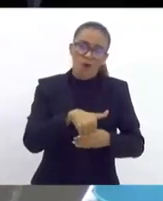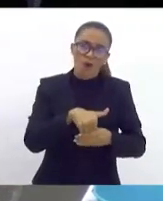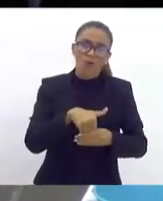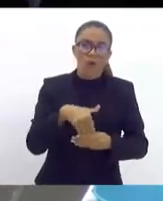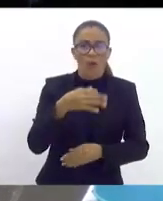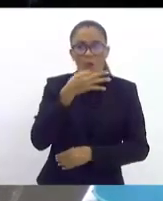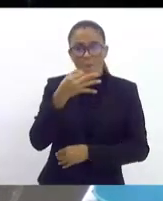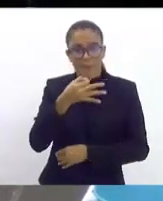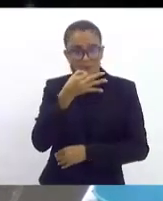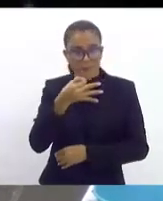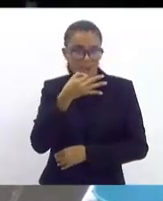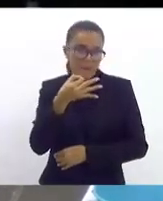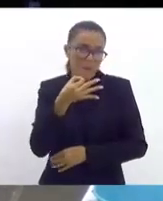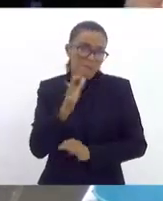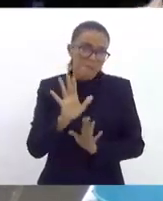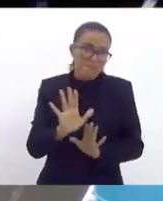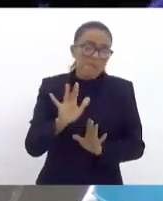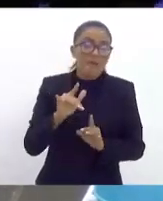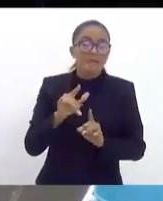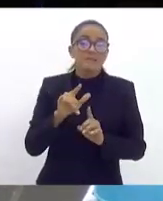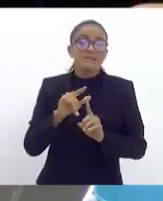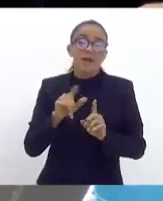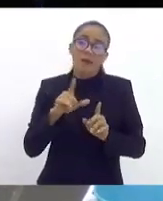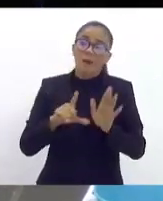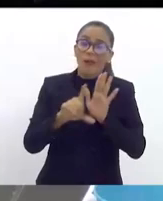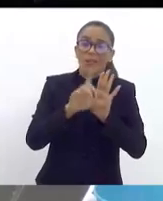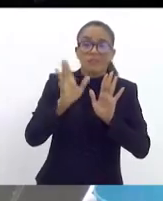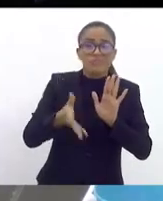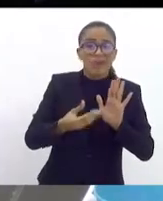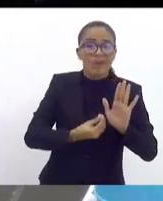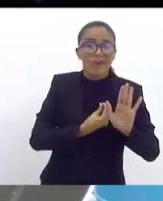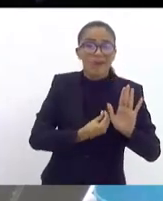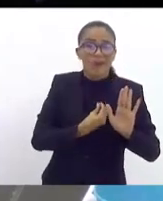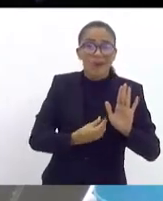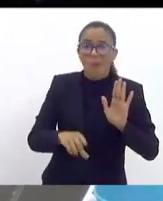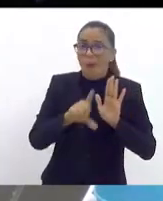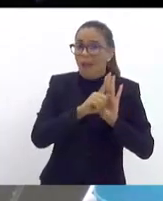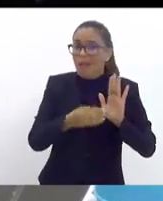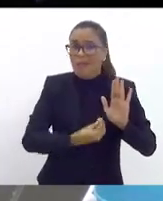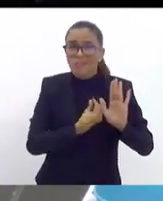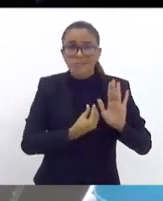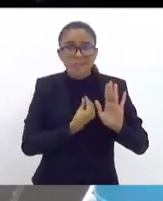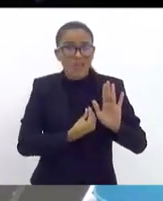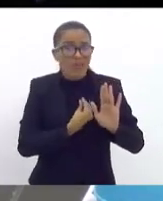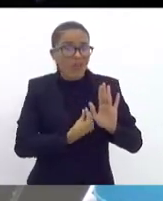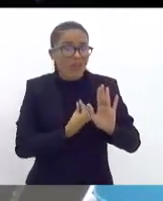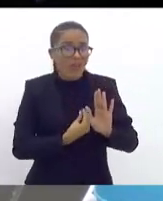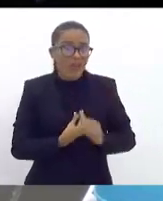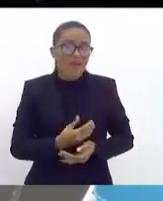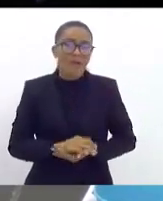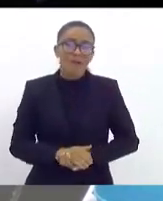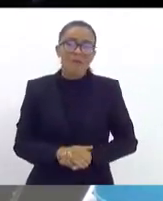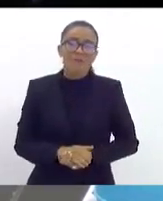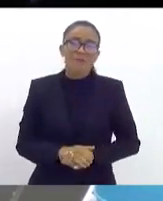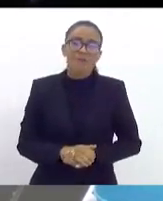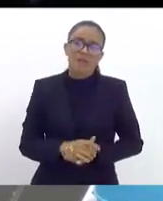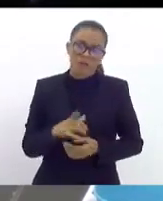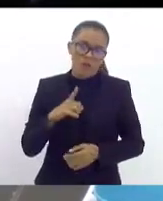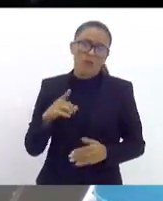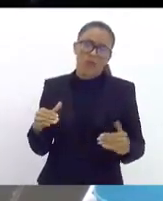mais adequado me permita dizer porque já é uma lei ela tá fazendo menção uma lei já existente então tem